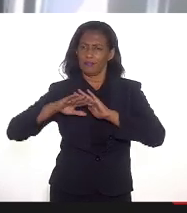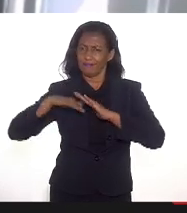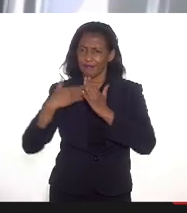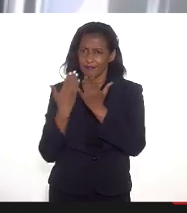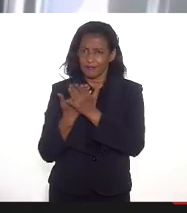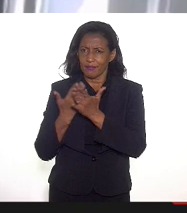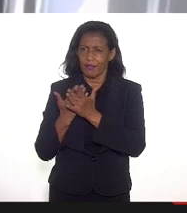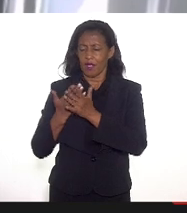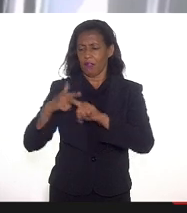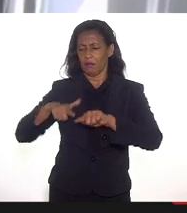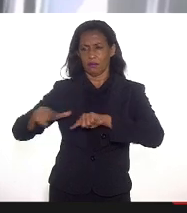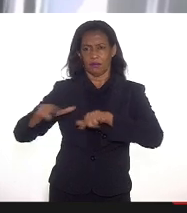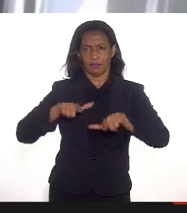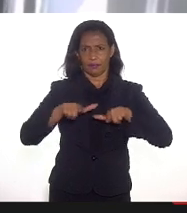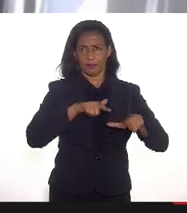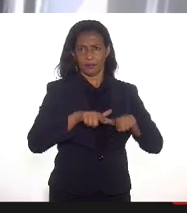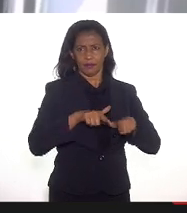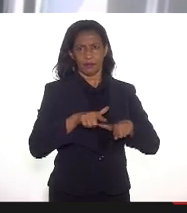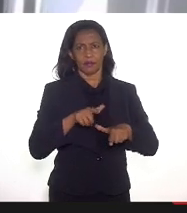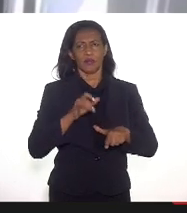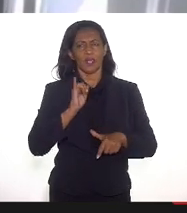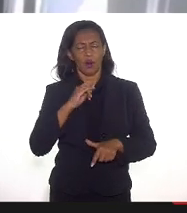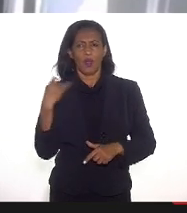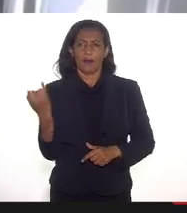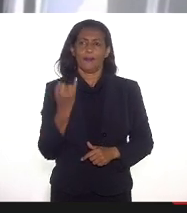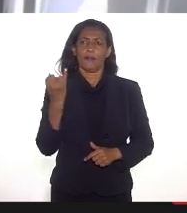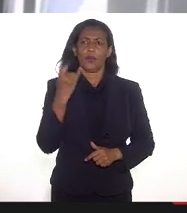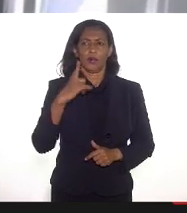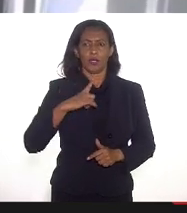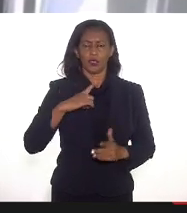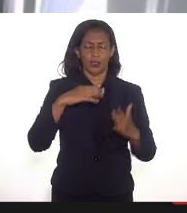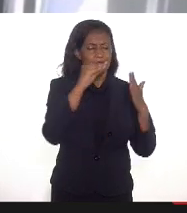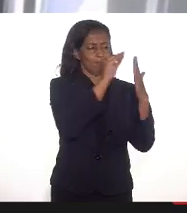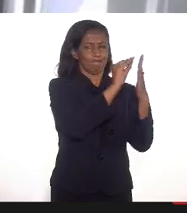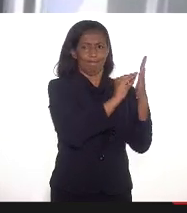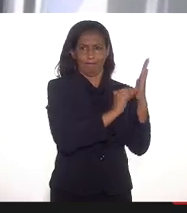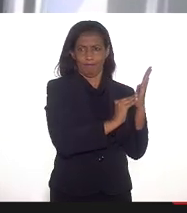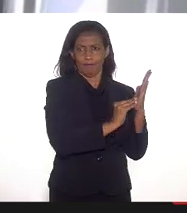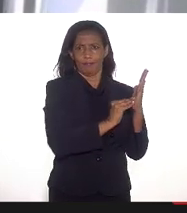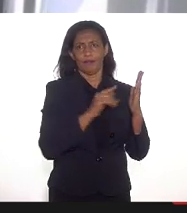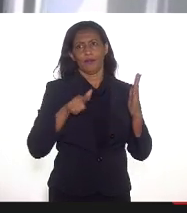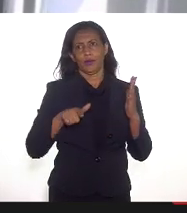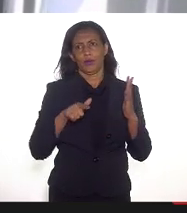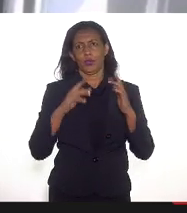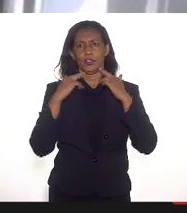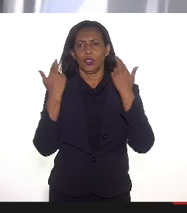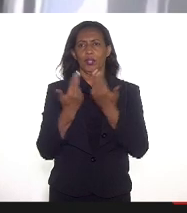escolas, do trabalho feito pelas escolas? Então, é importante termos esses elementos durante a audiência.